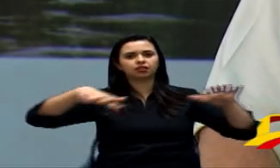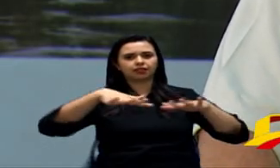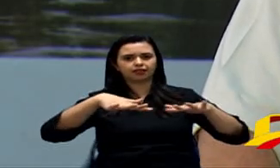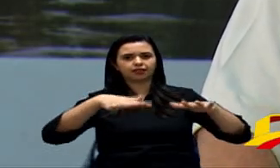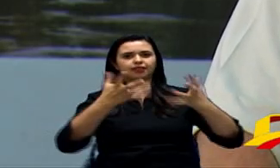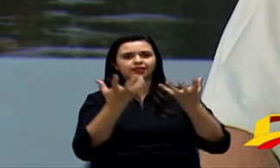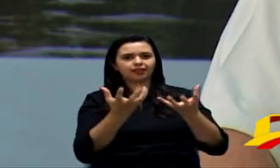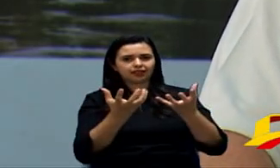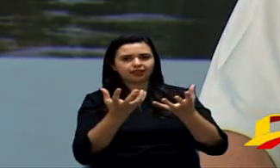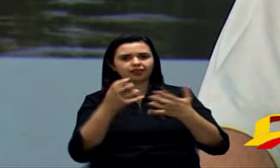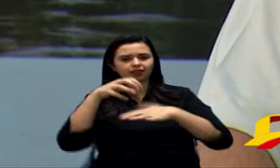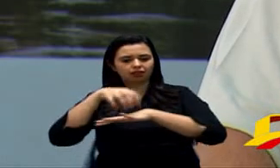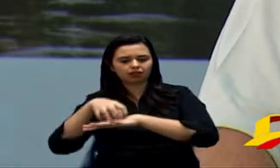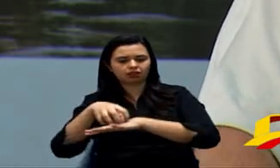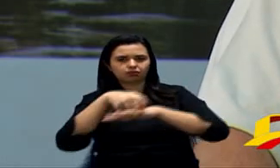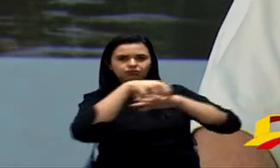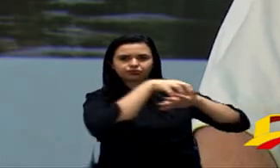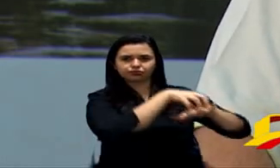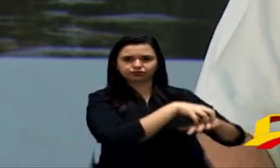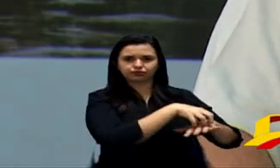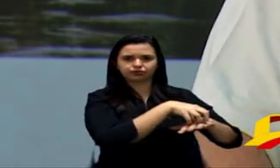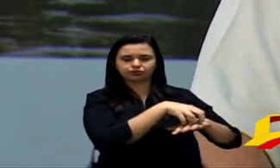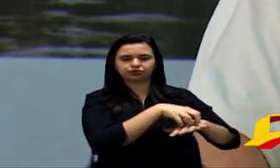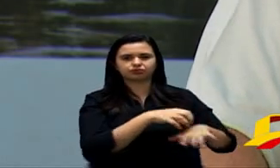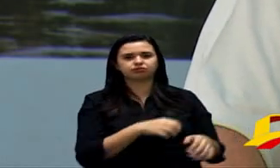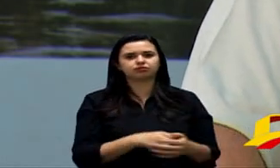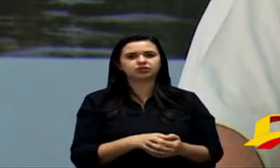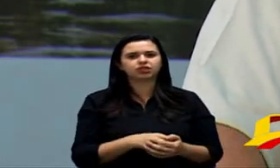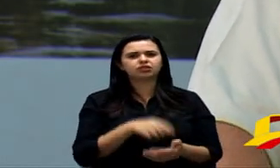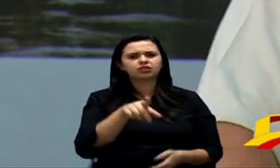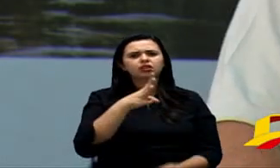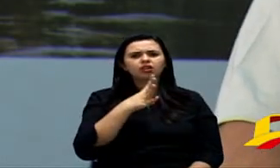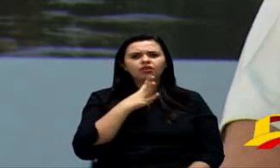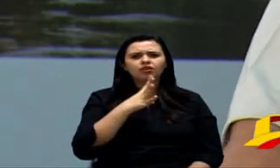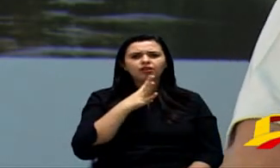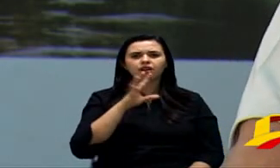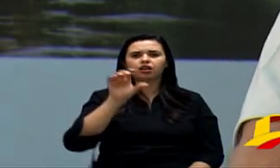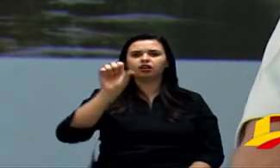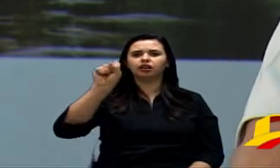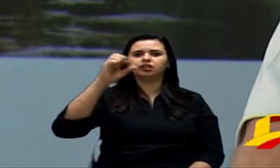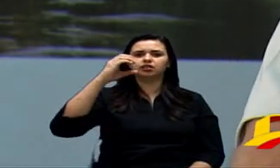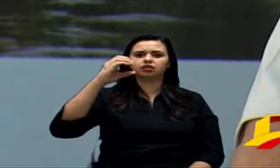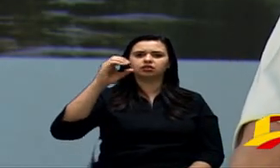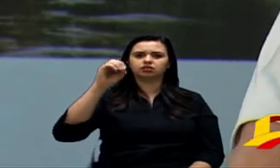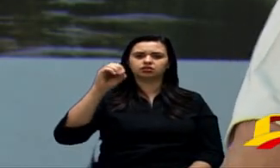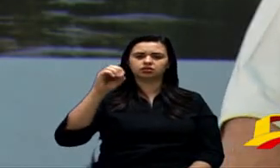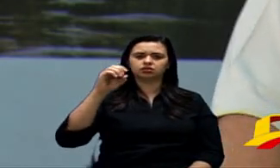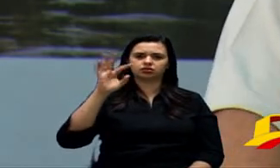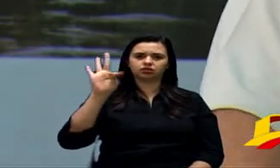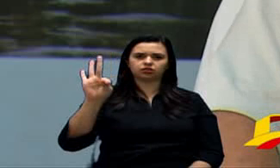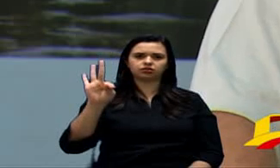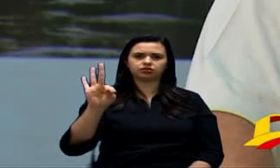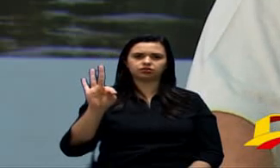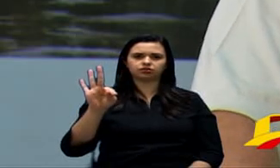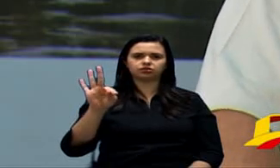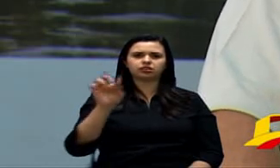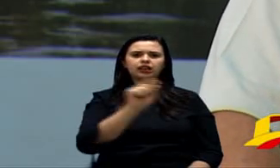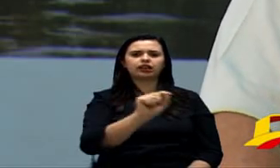à transferência. Vocês conhecem o Scott? Quem é o Scott?